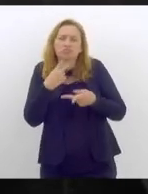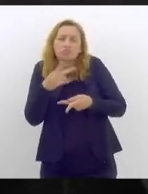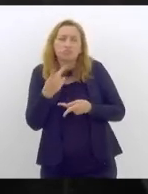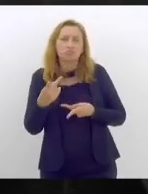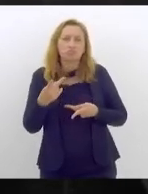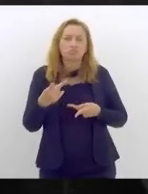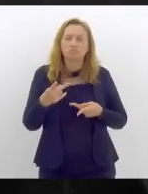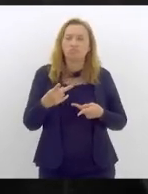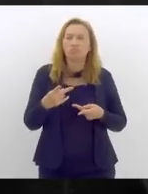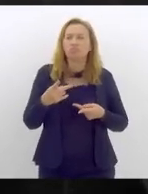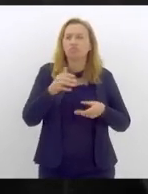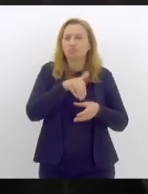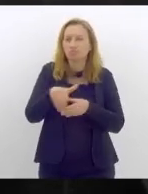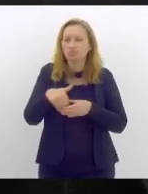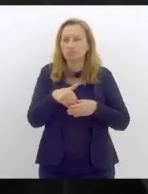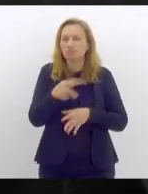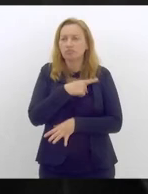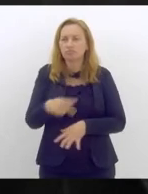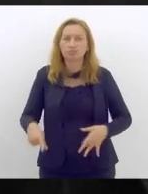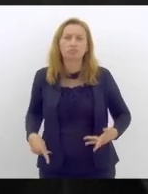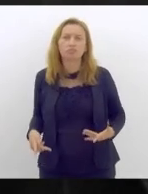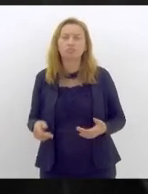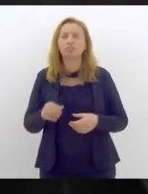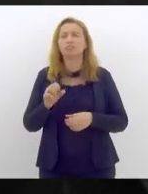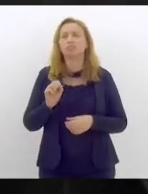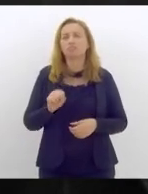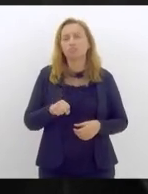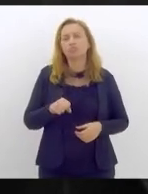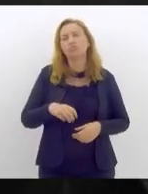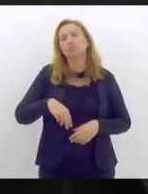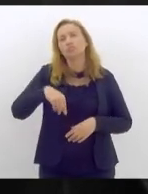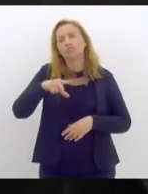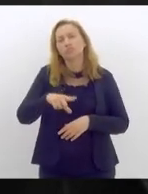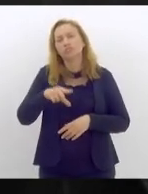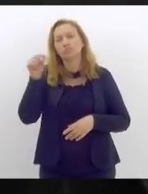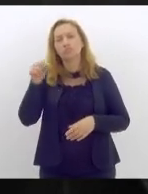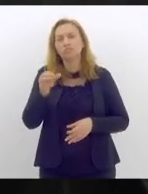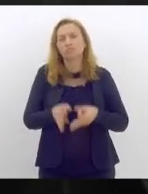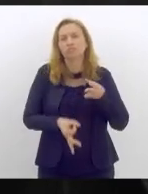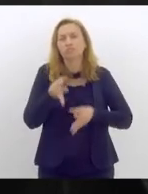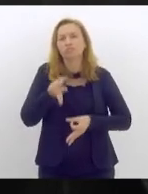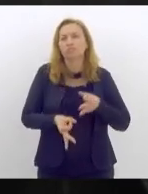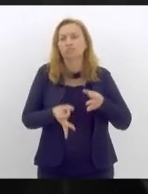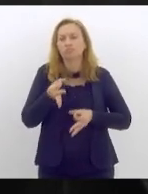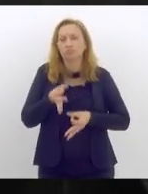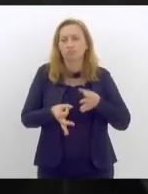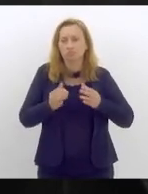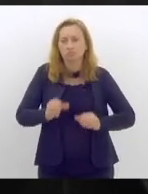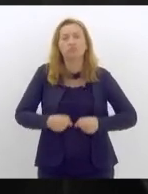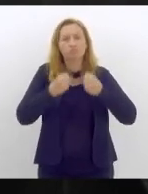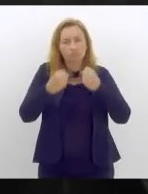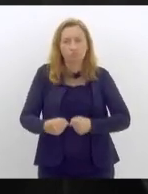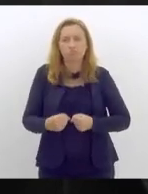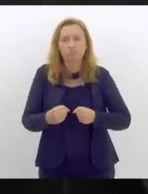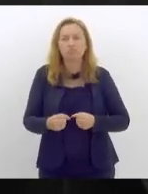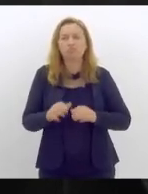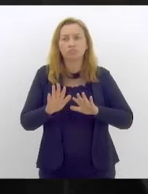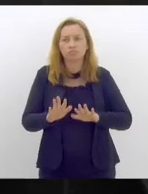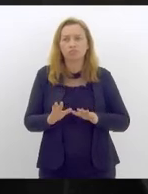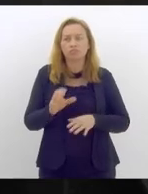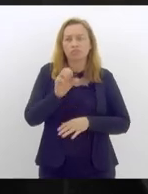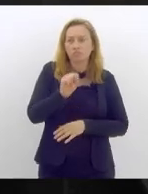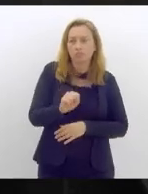e os falantes da campanha presidencial tia Ju quem vai decidir isso e última instância é o poder judiciário por enquanto por decisão do